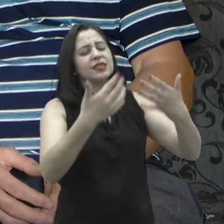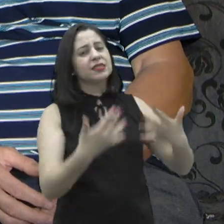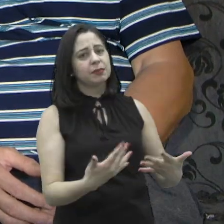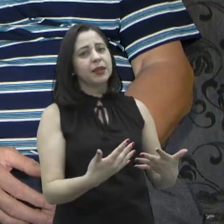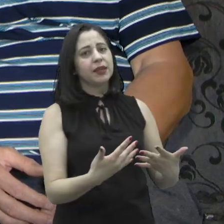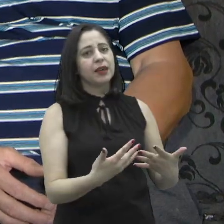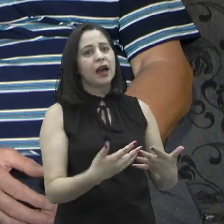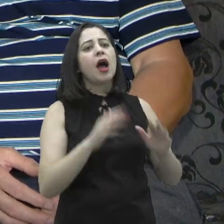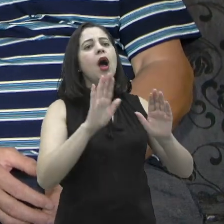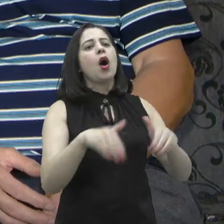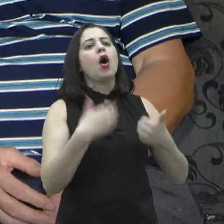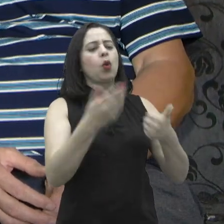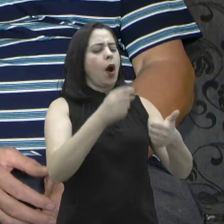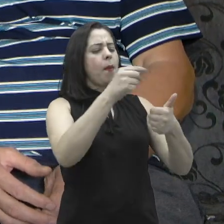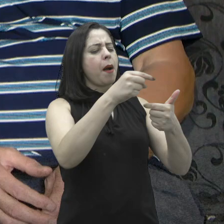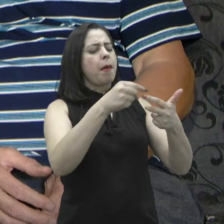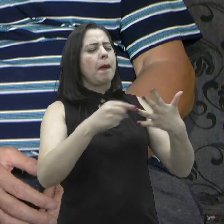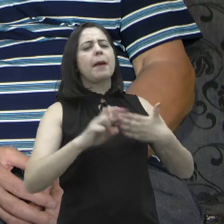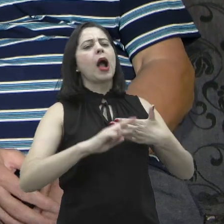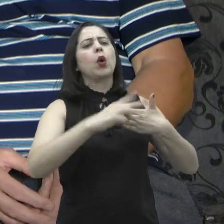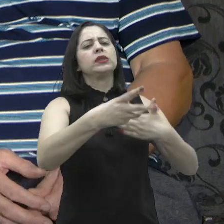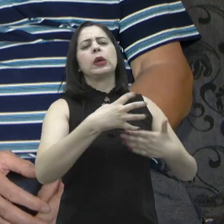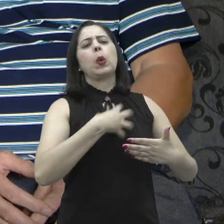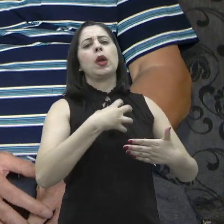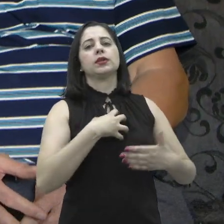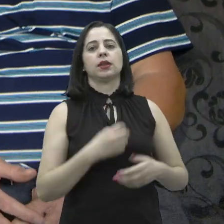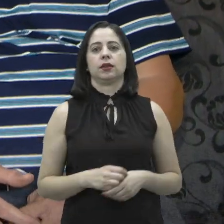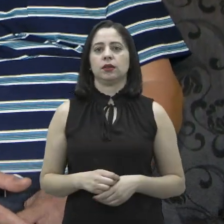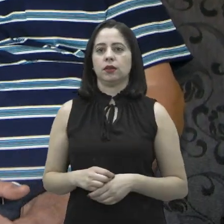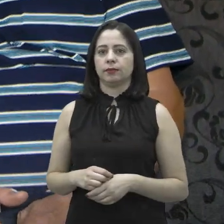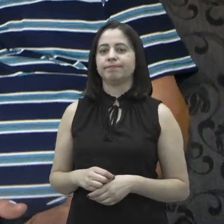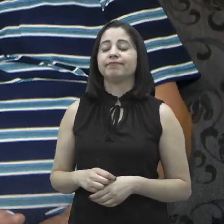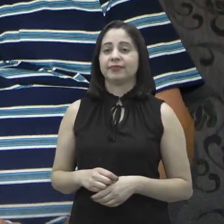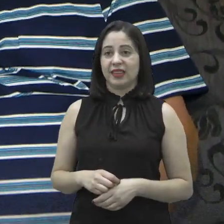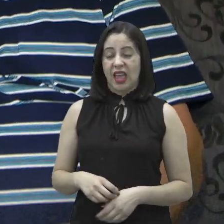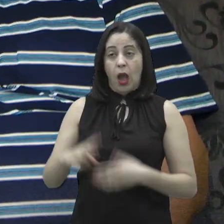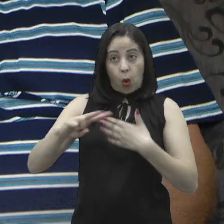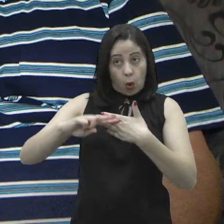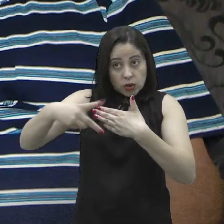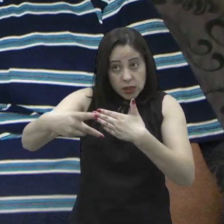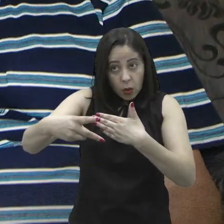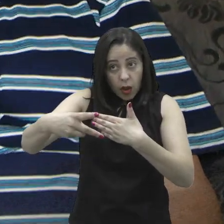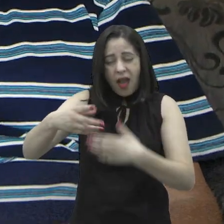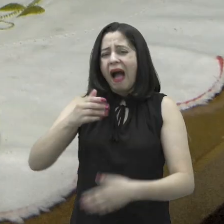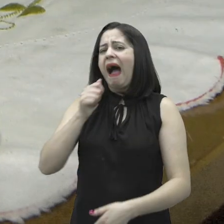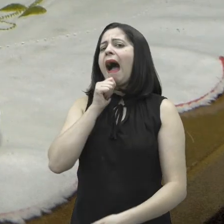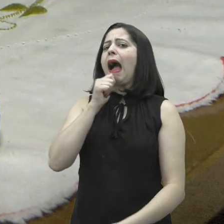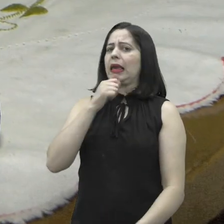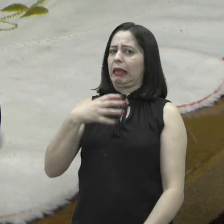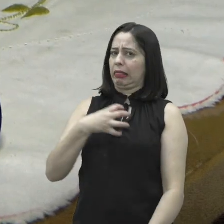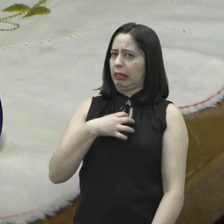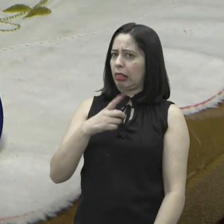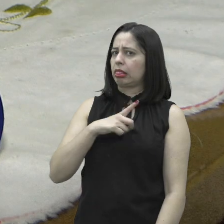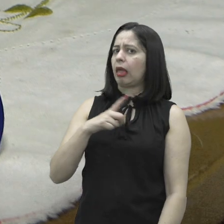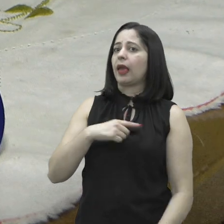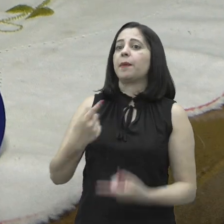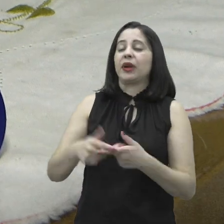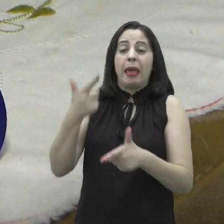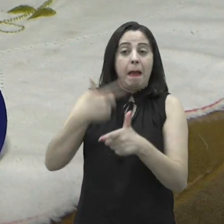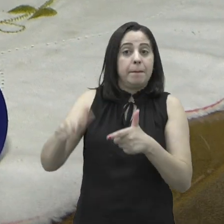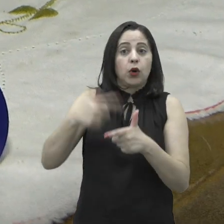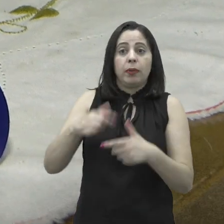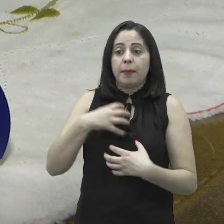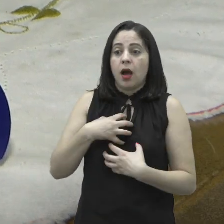gente quais são as consequências que você sente hoje em dia. As consequências ficou, né, com problema de respiração. Eu, por